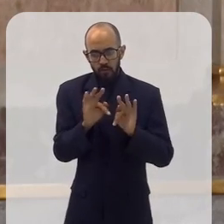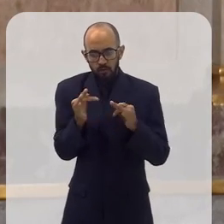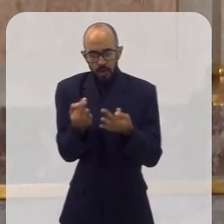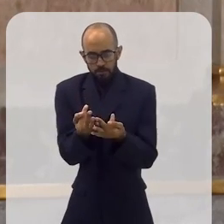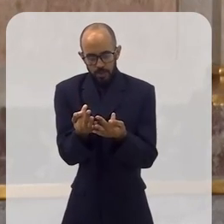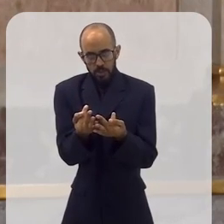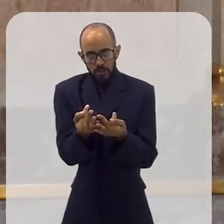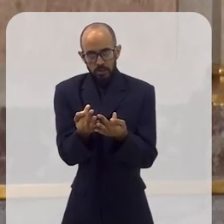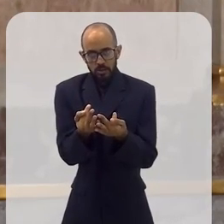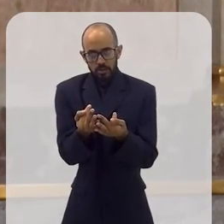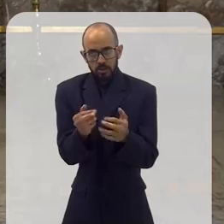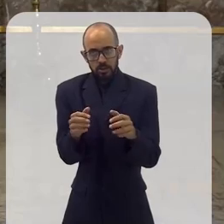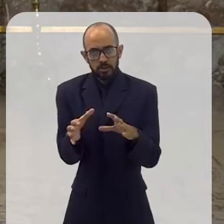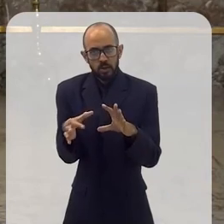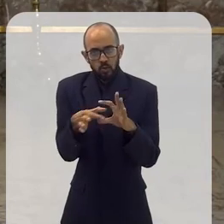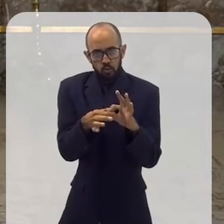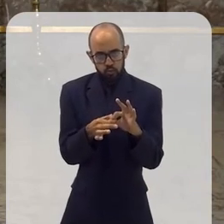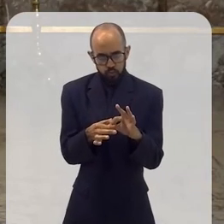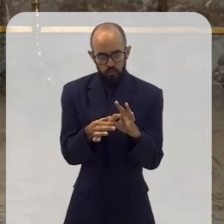está